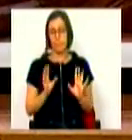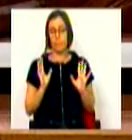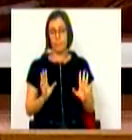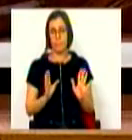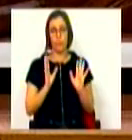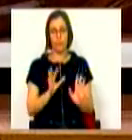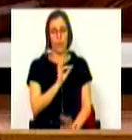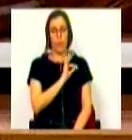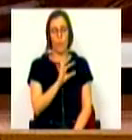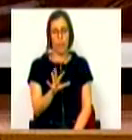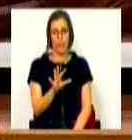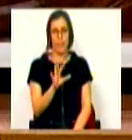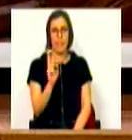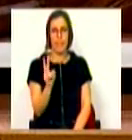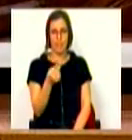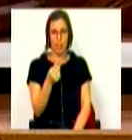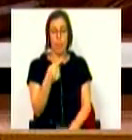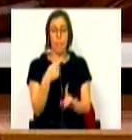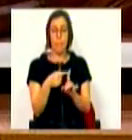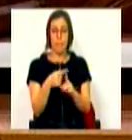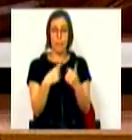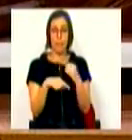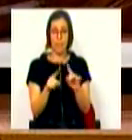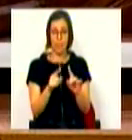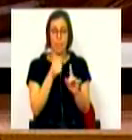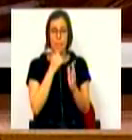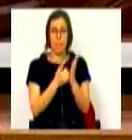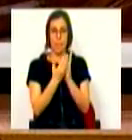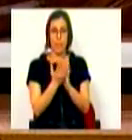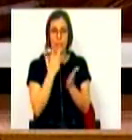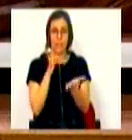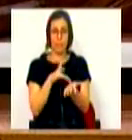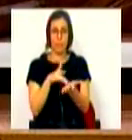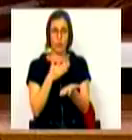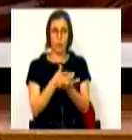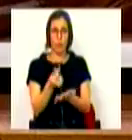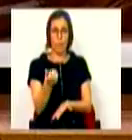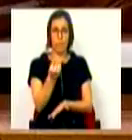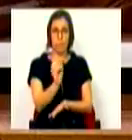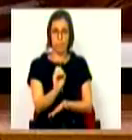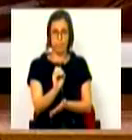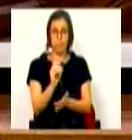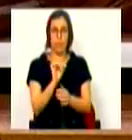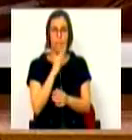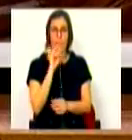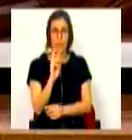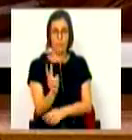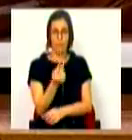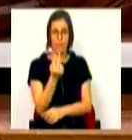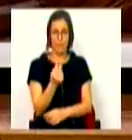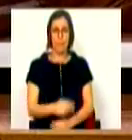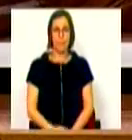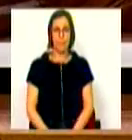já 400 € que beneficiarão pela medida dos manuais escolares gratuitos para os seus dois filhos.